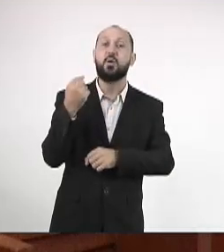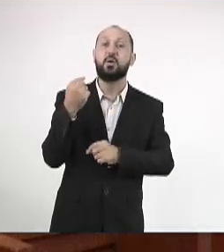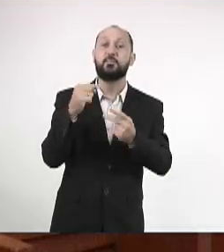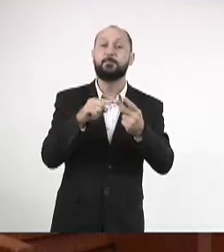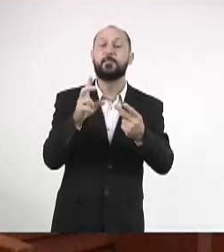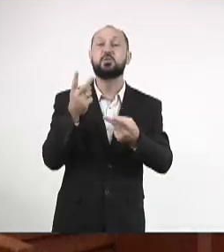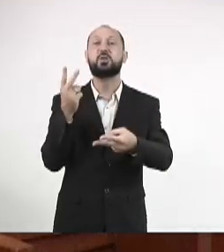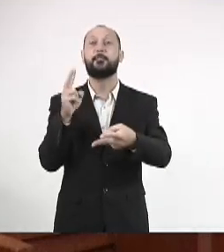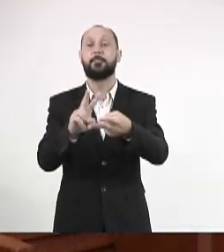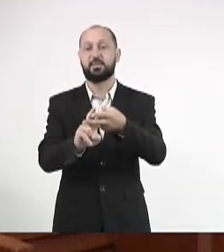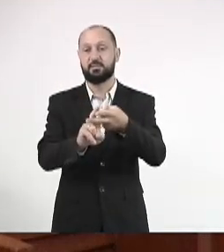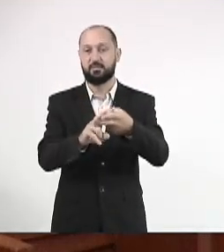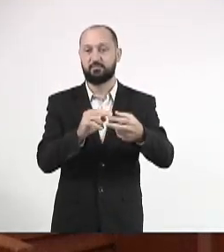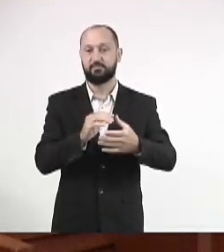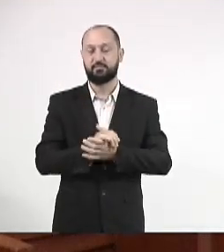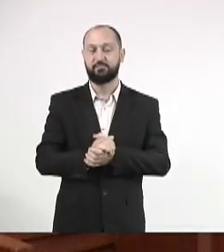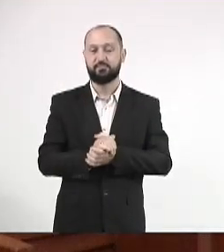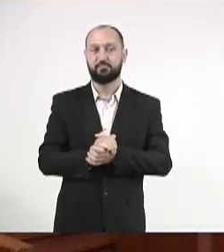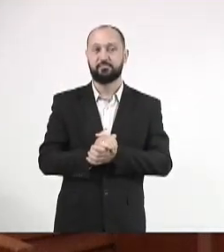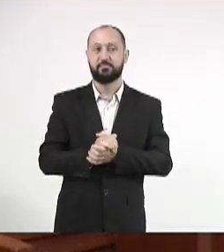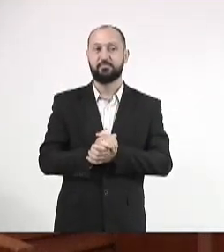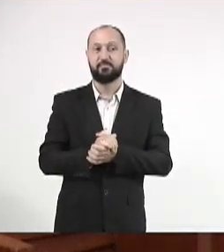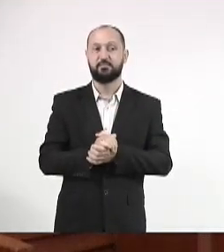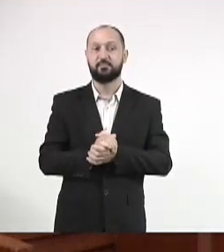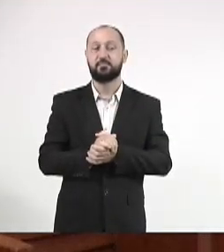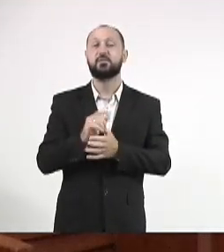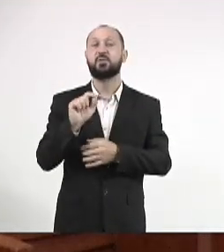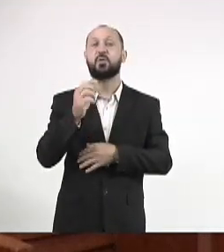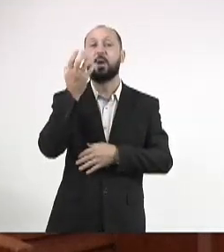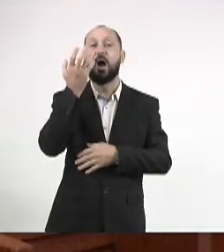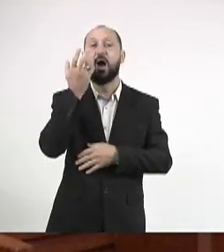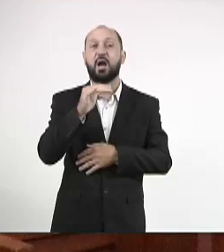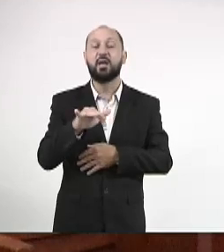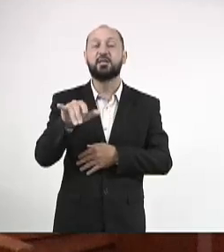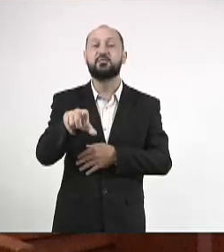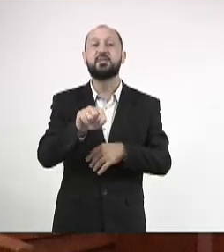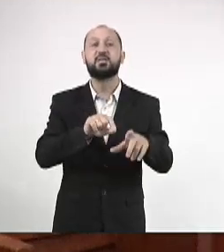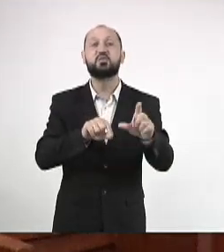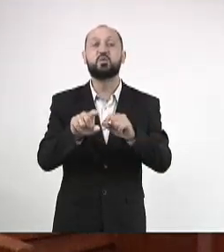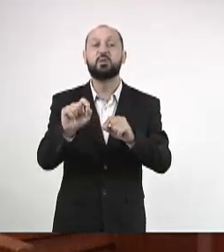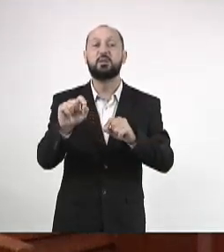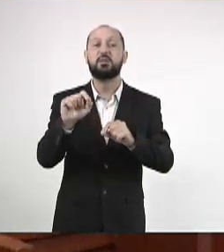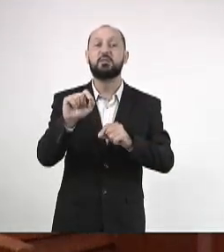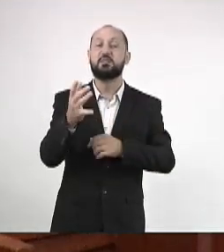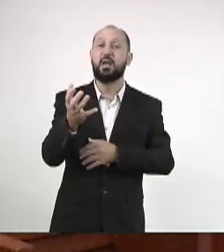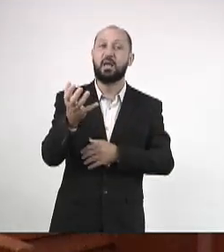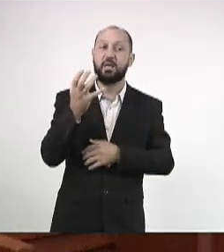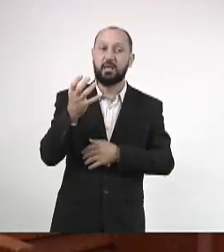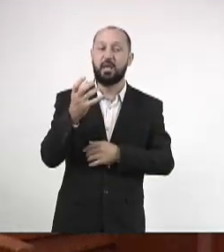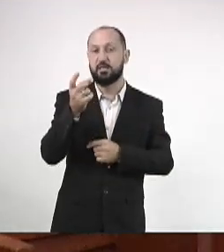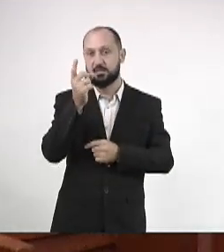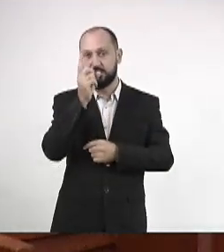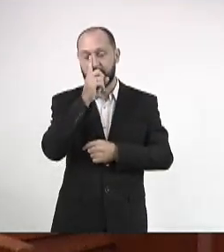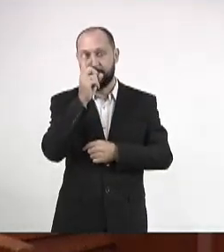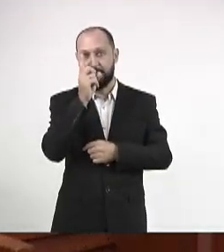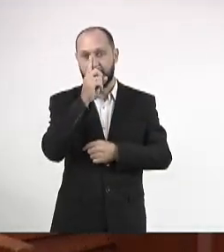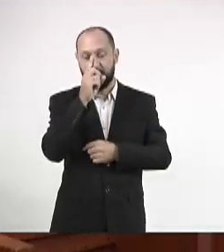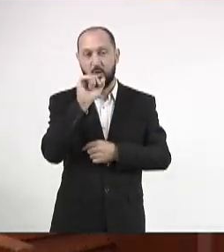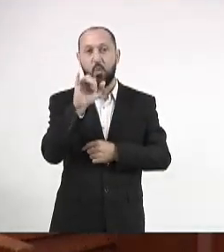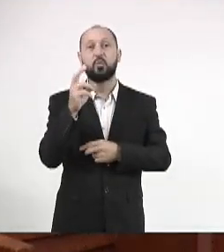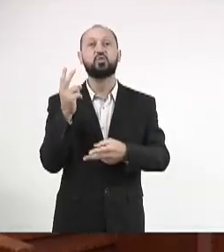ser presa. Que uma criança vai ter que escolher se ela quer ser mãe ou